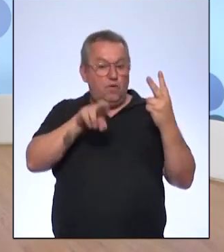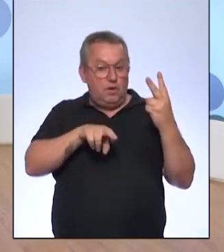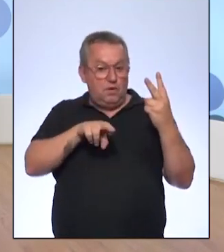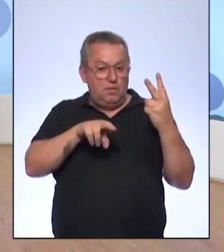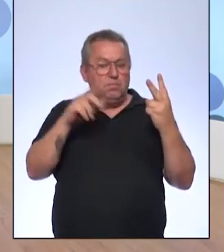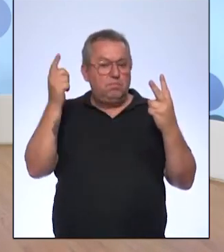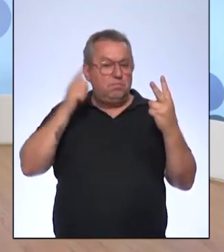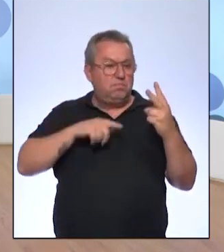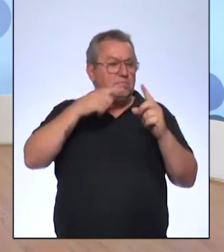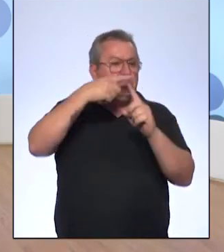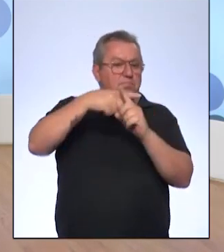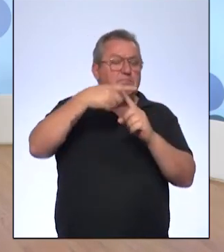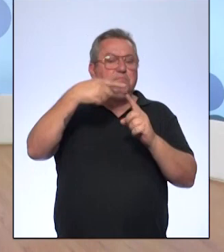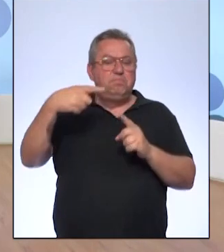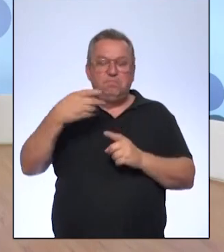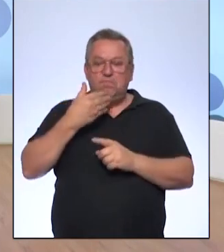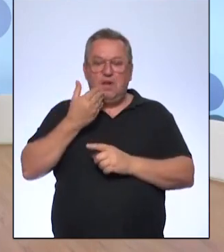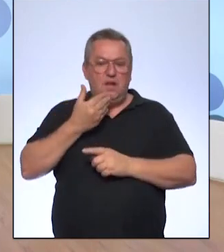com eficiência.